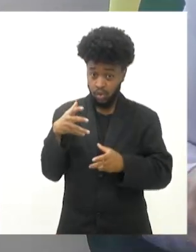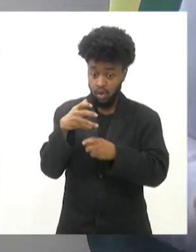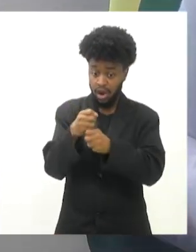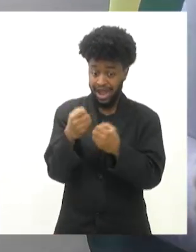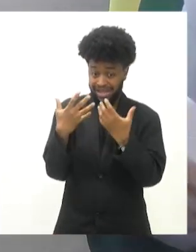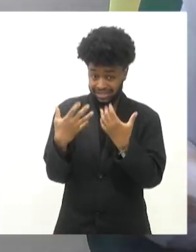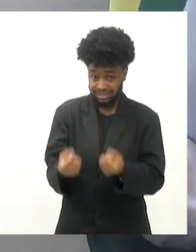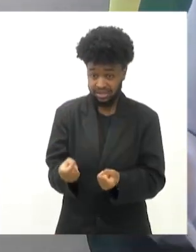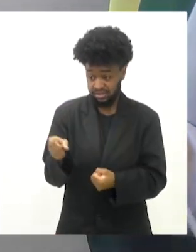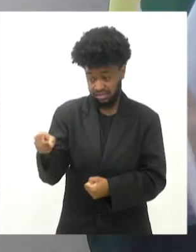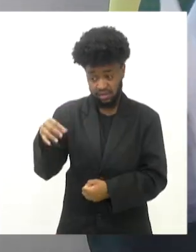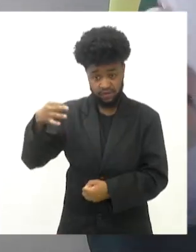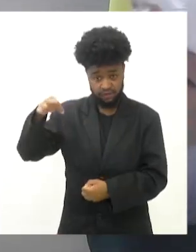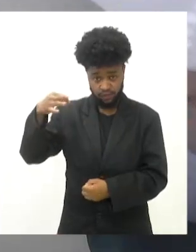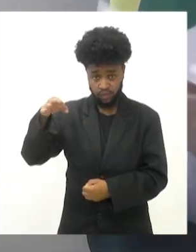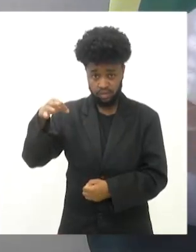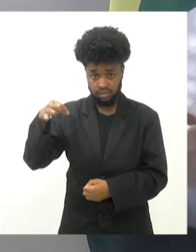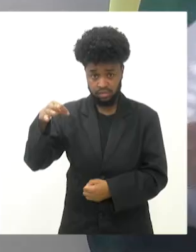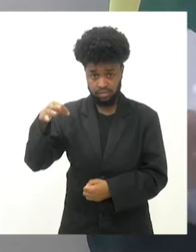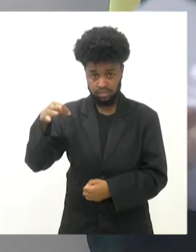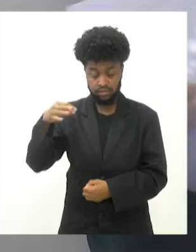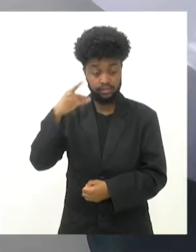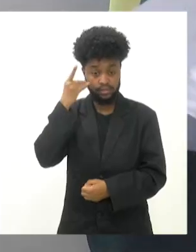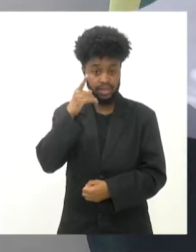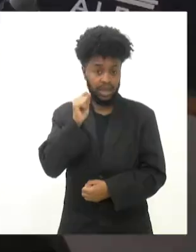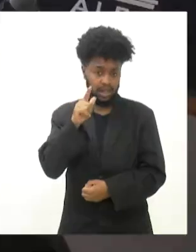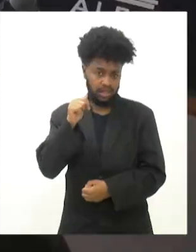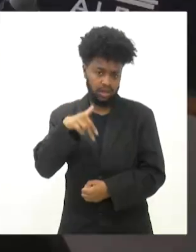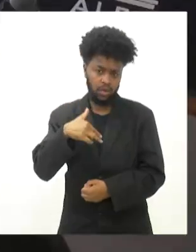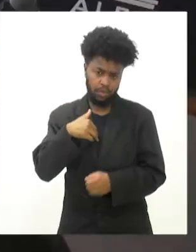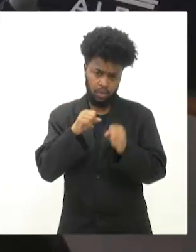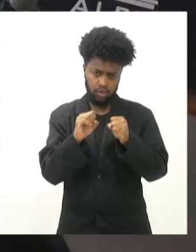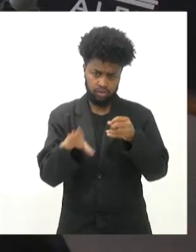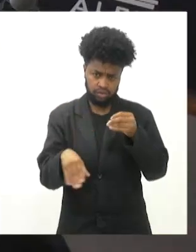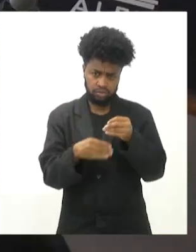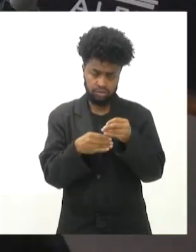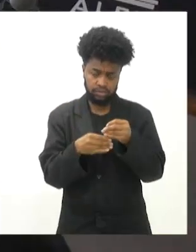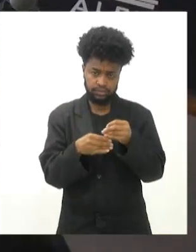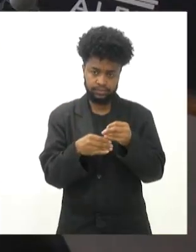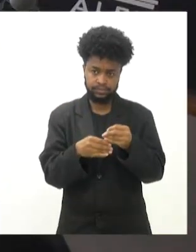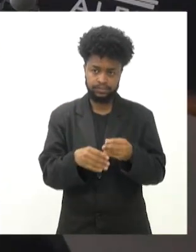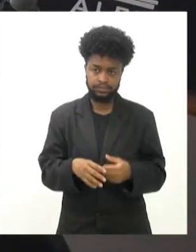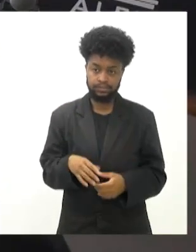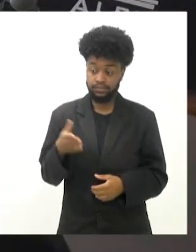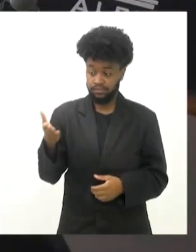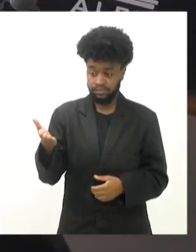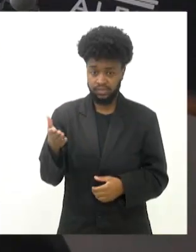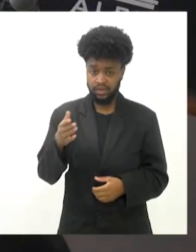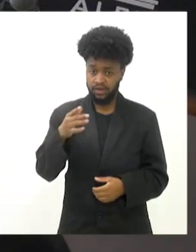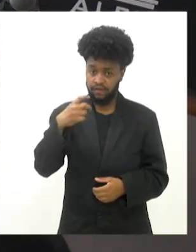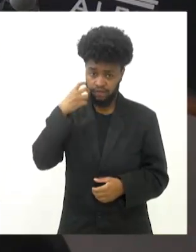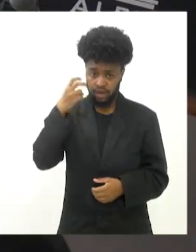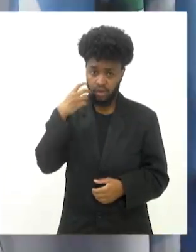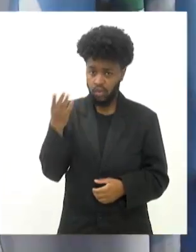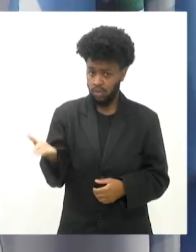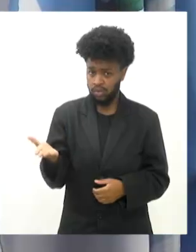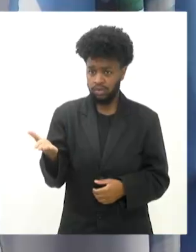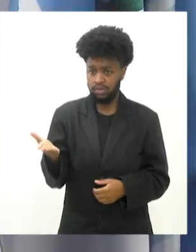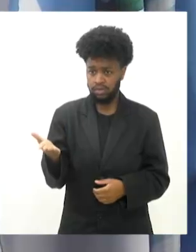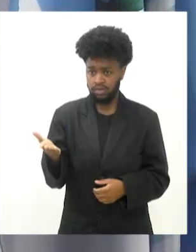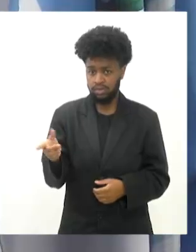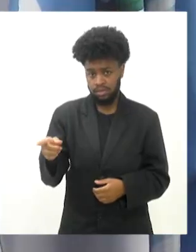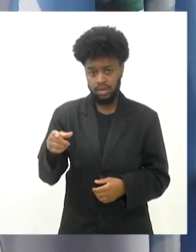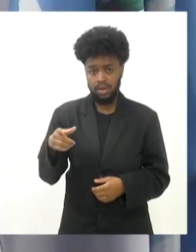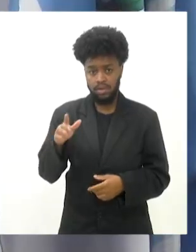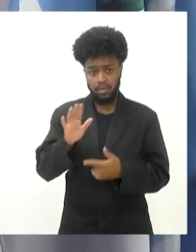aceita isso aqui... Deputado Alan Lopes, me permite uma parte. Esse escárnio, essa excrescência é a prestação